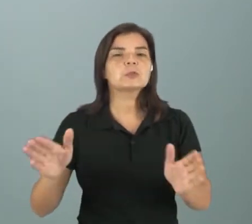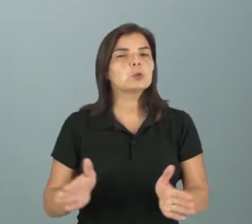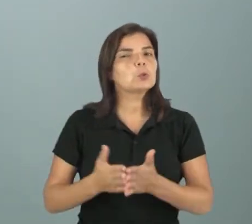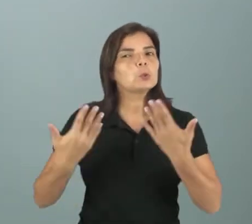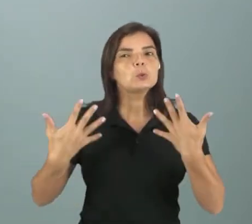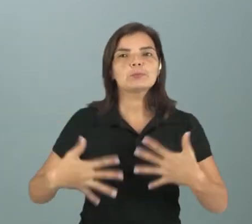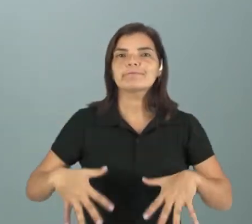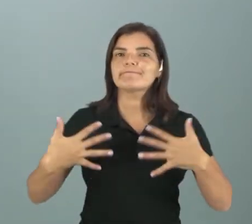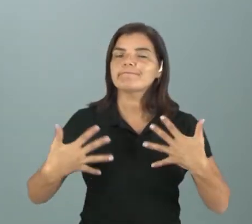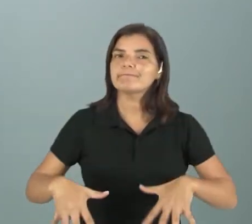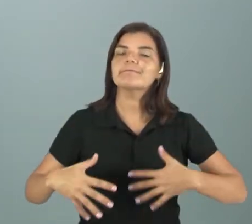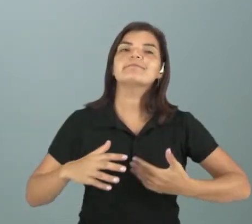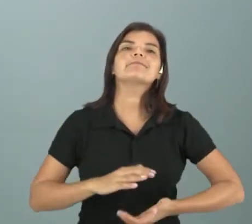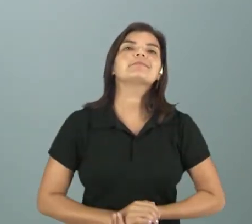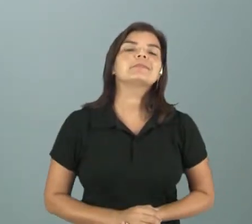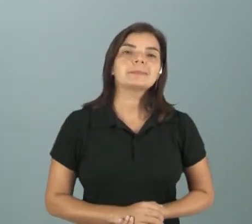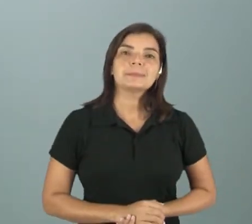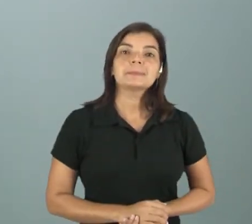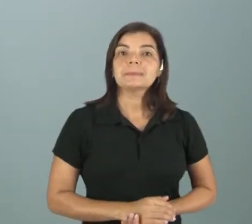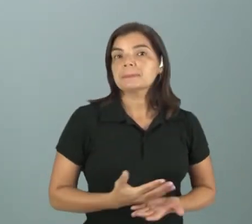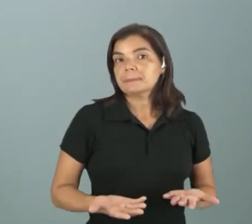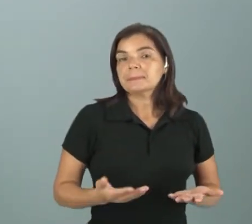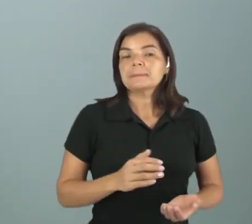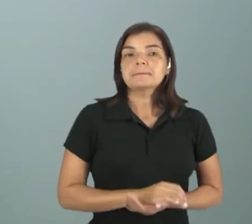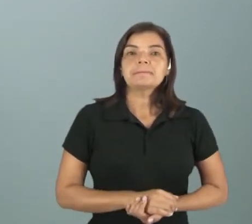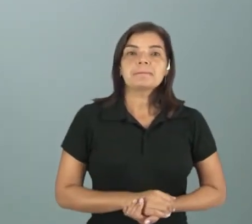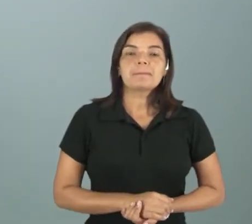36,5% está na extrema pobreza, ou